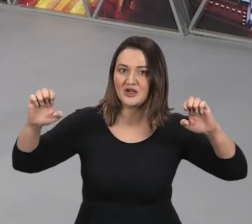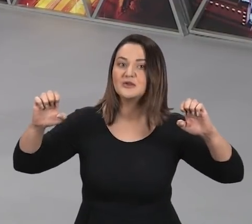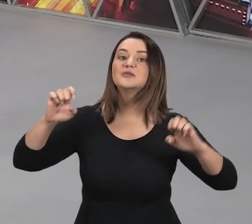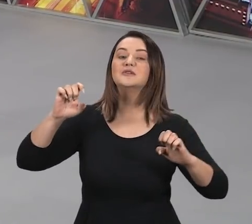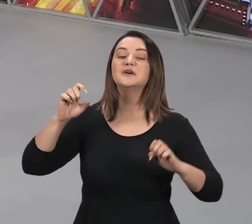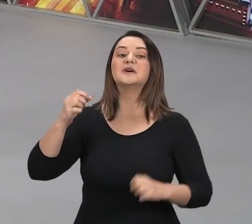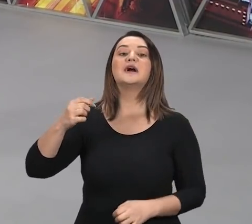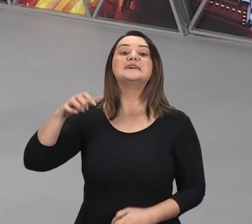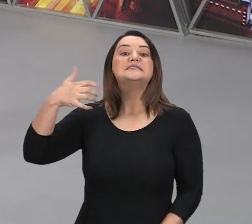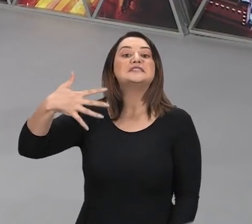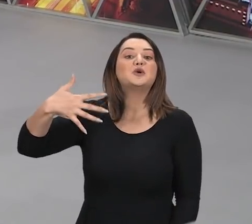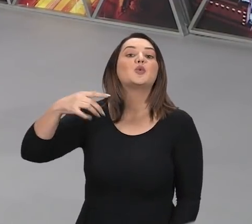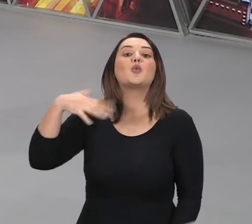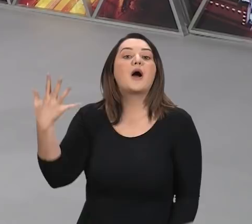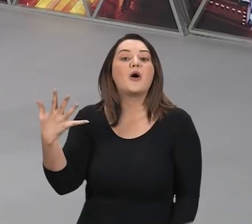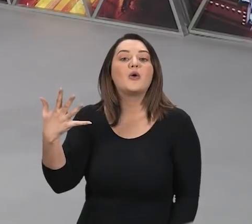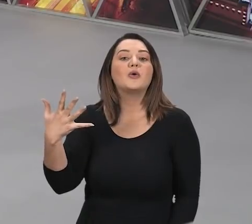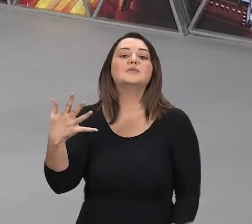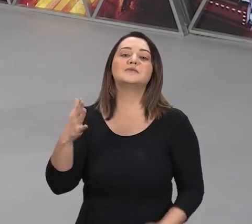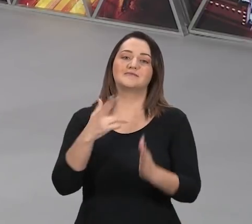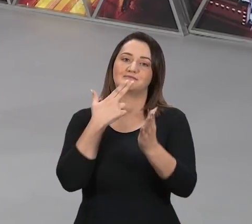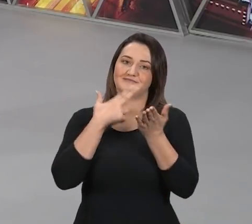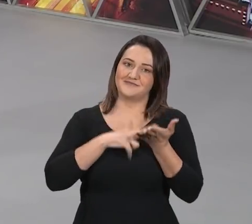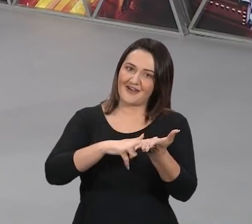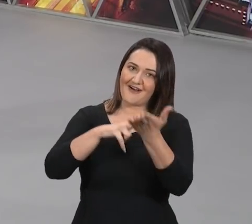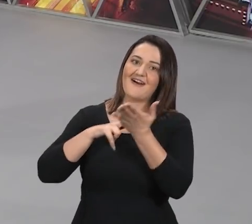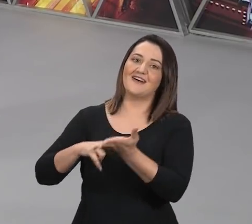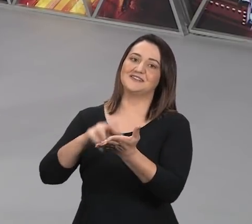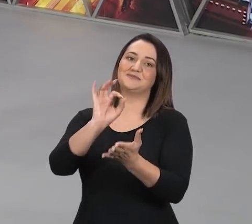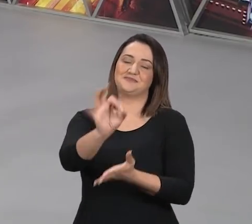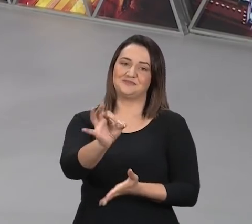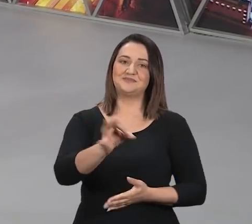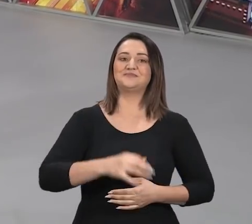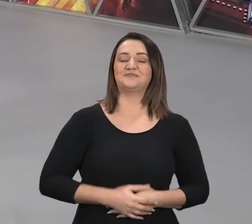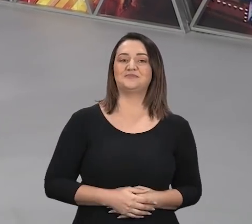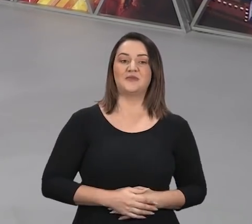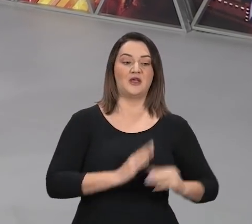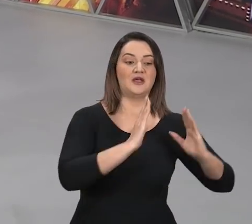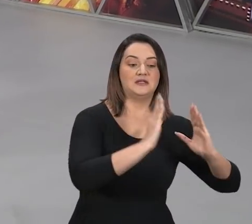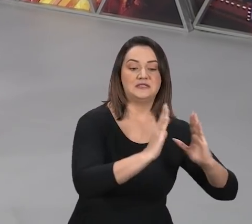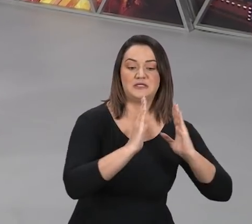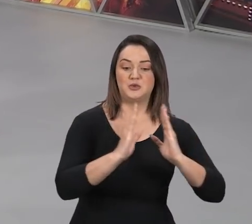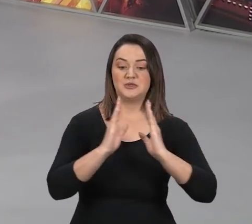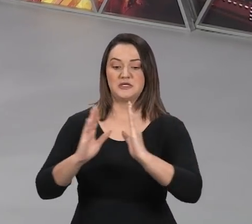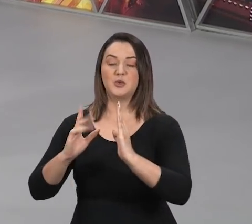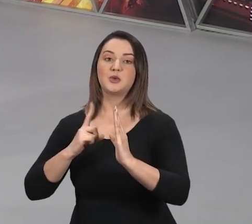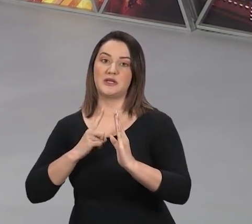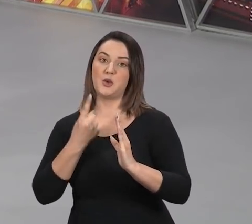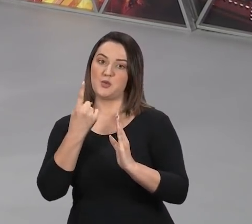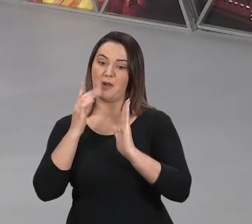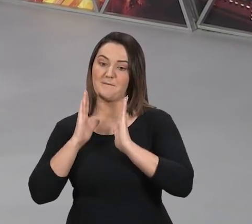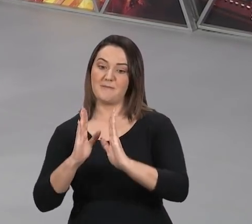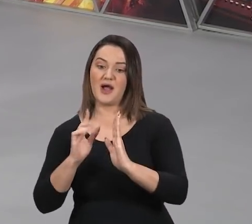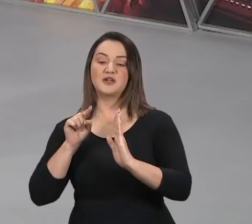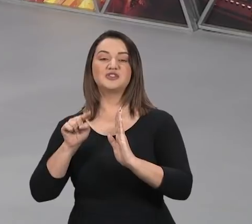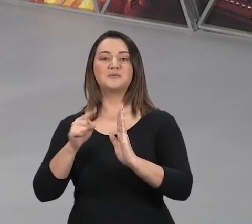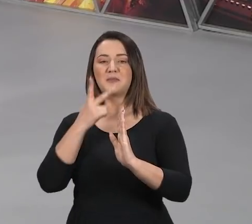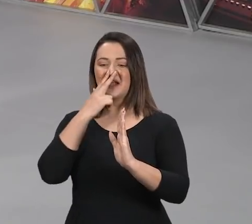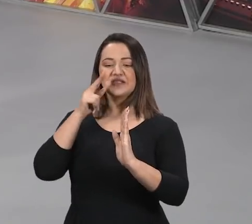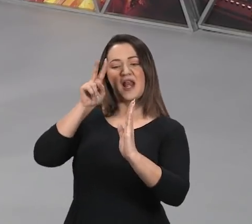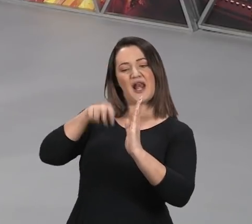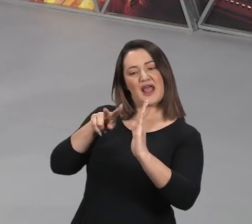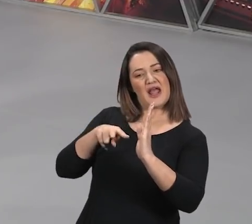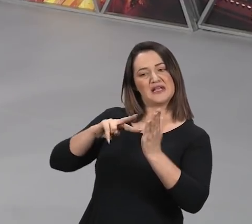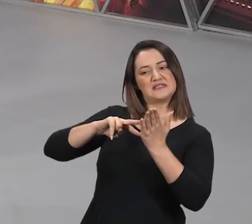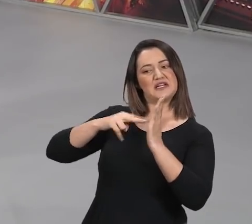profecias. Quarta? Ok, evangelhos. E última, cartas. Dessas 5 partes, tem uma delas que não se